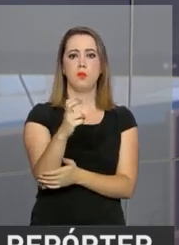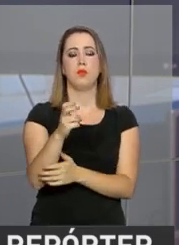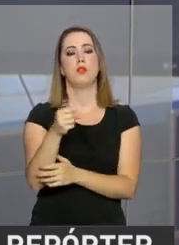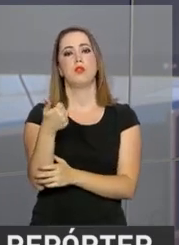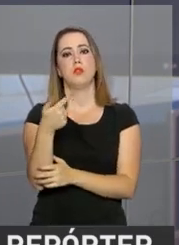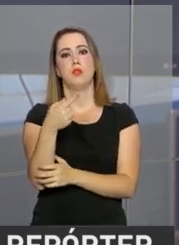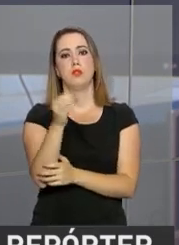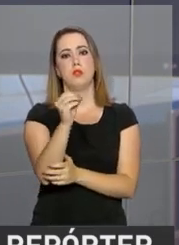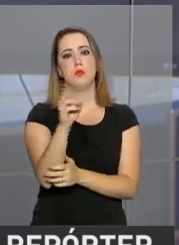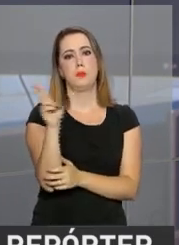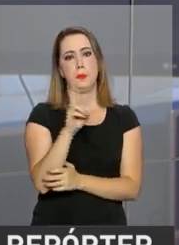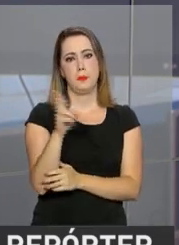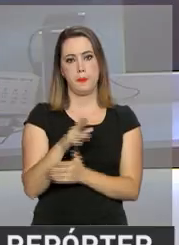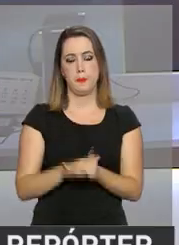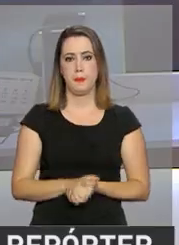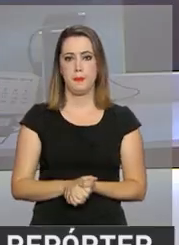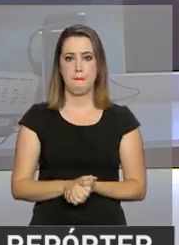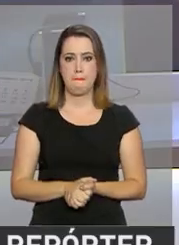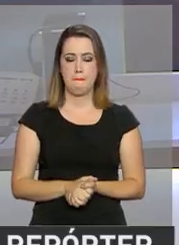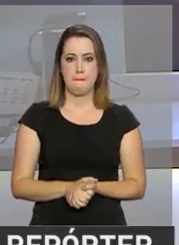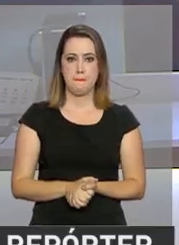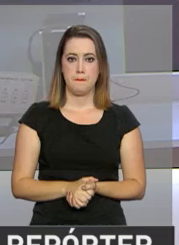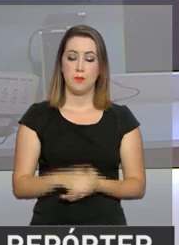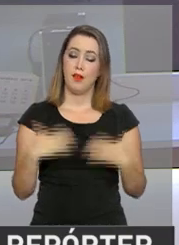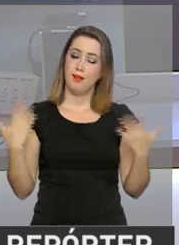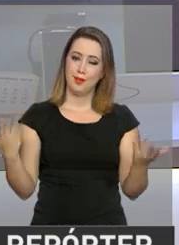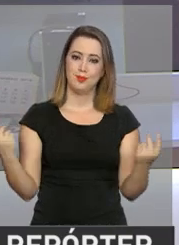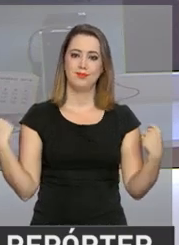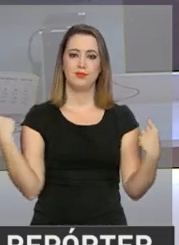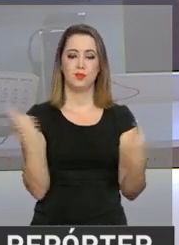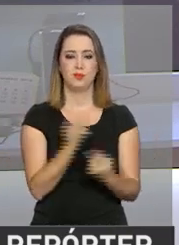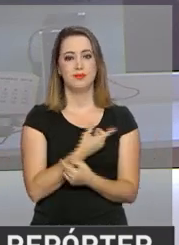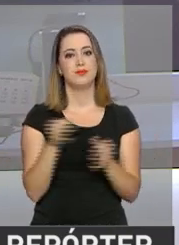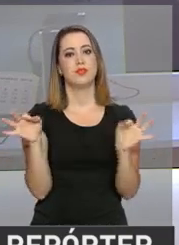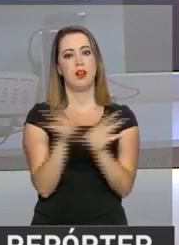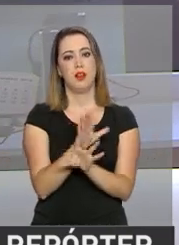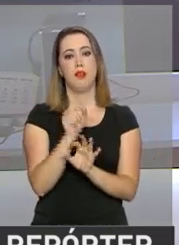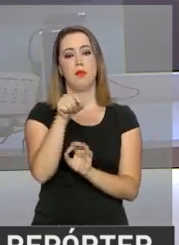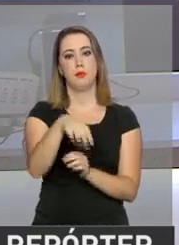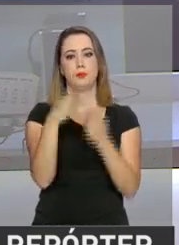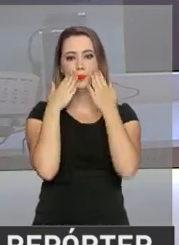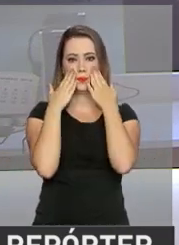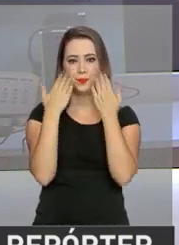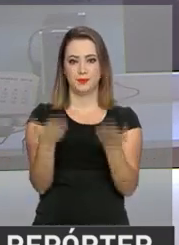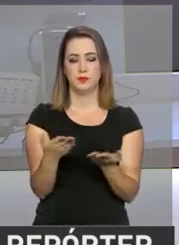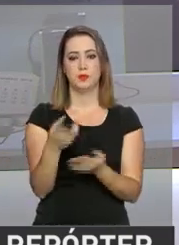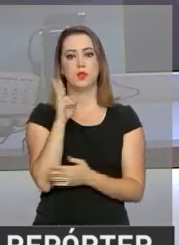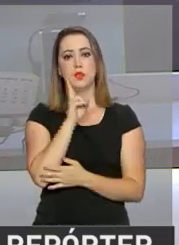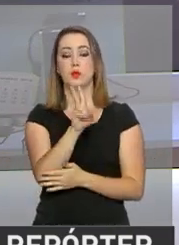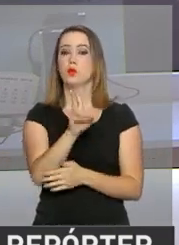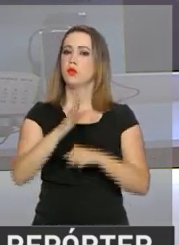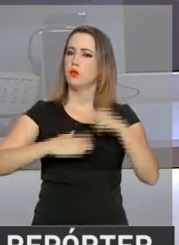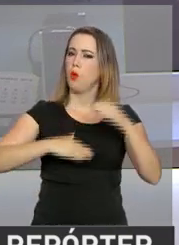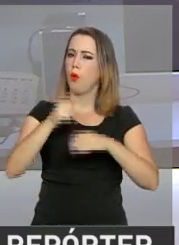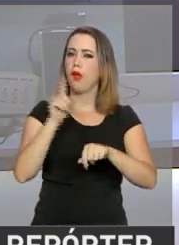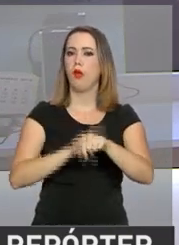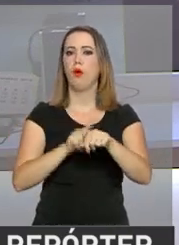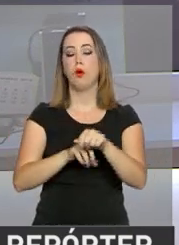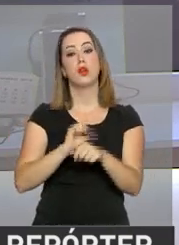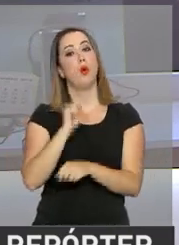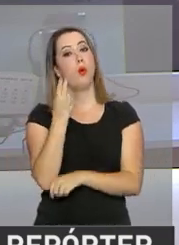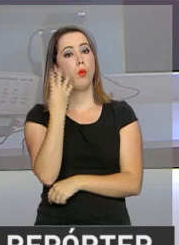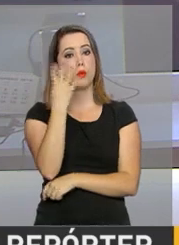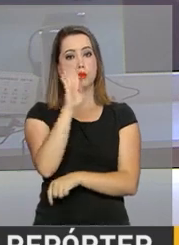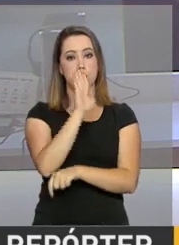R 170 e assim encerramos esta edição do repórter NBR nos vemos a qualquer momento ou daqui a pouquinho às